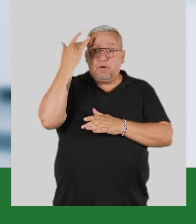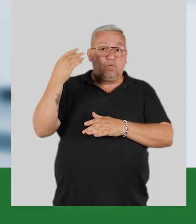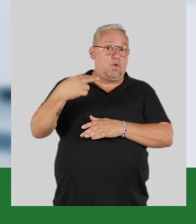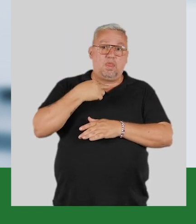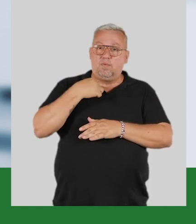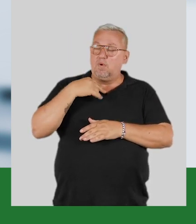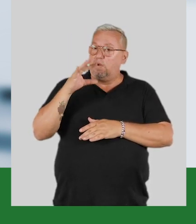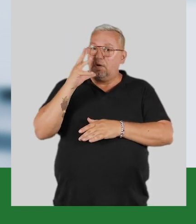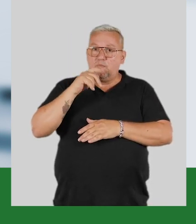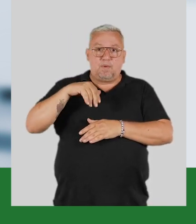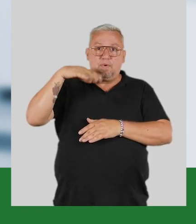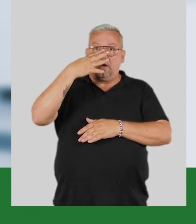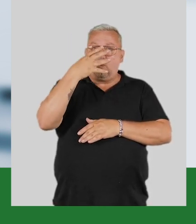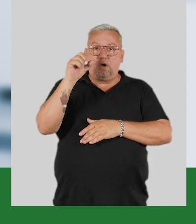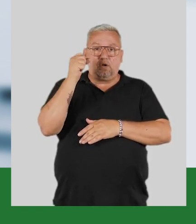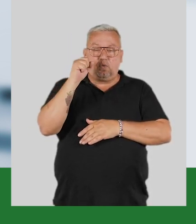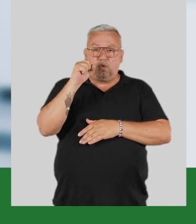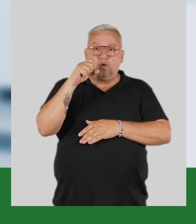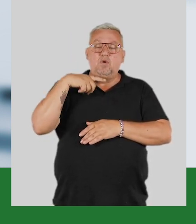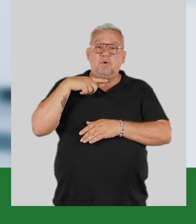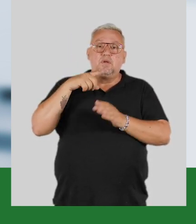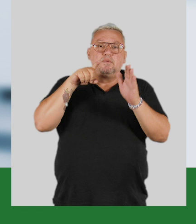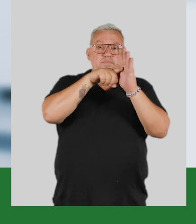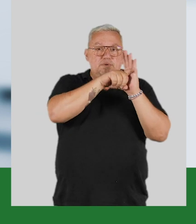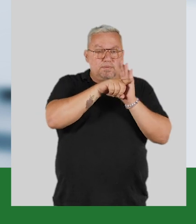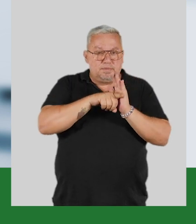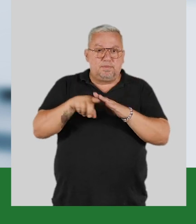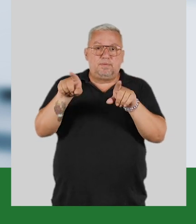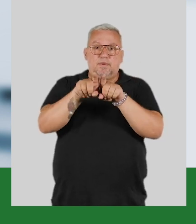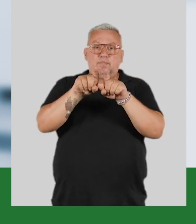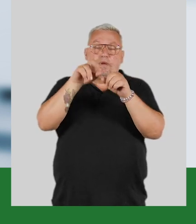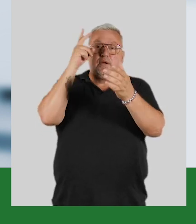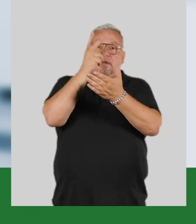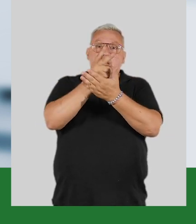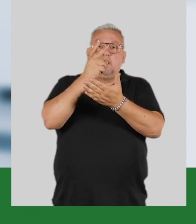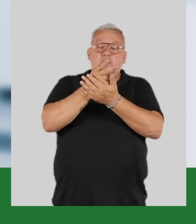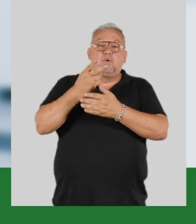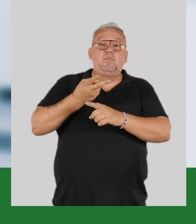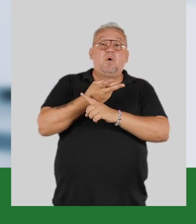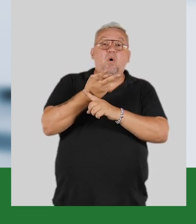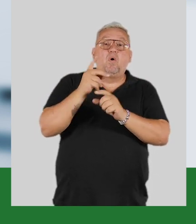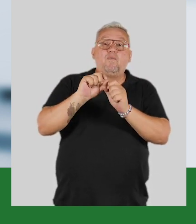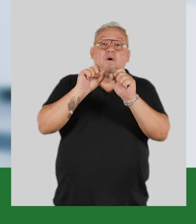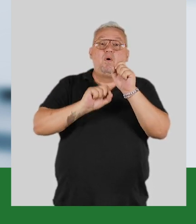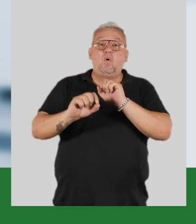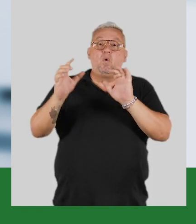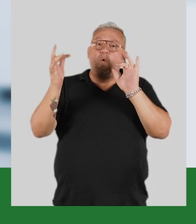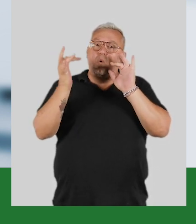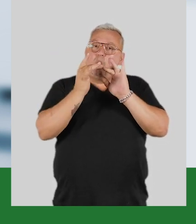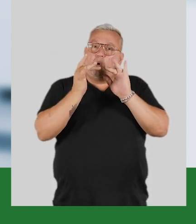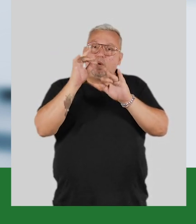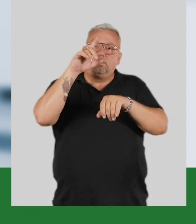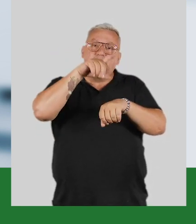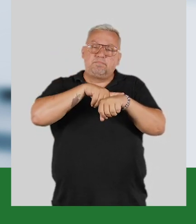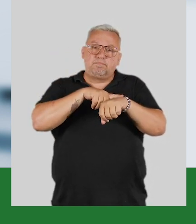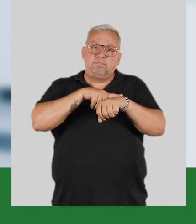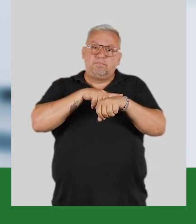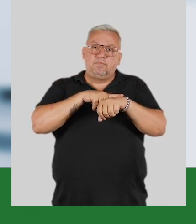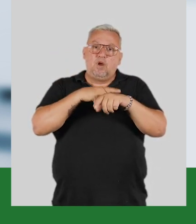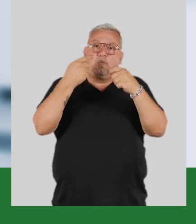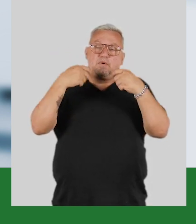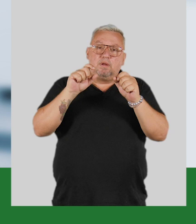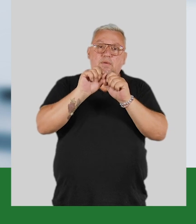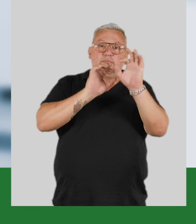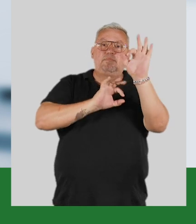investigação na notificação e na investigação desses casos. E sempre procurar fazer o contato imediato, ou seja, deve